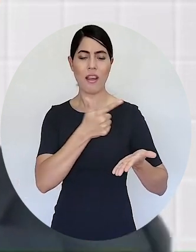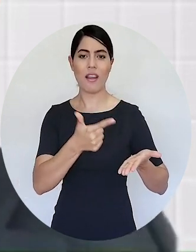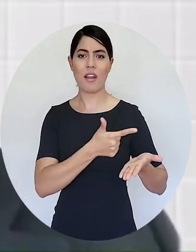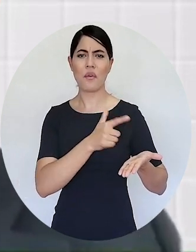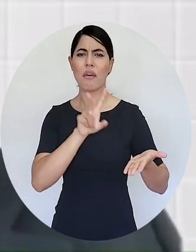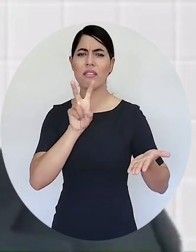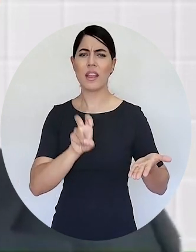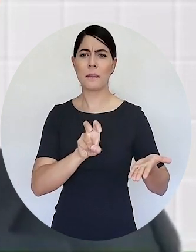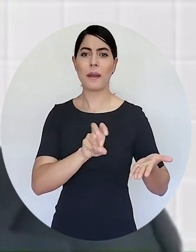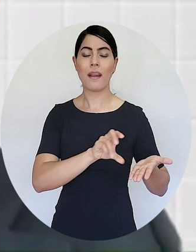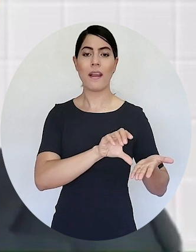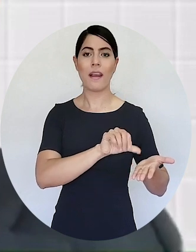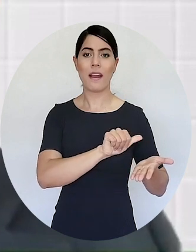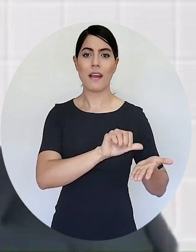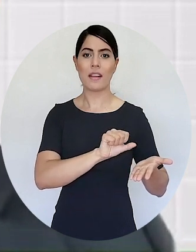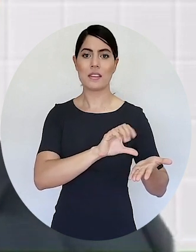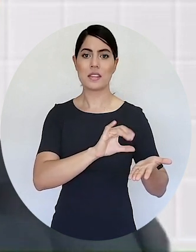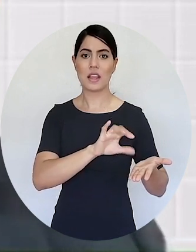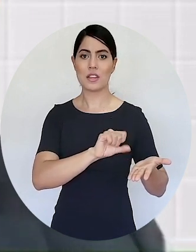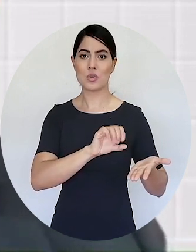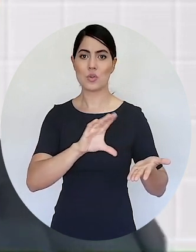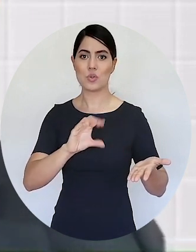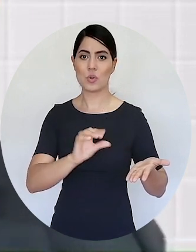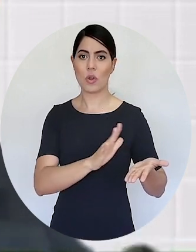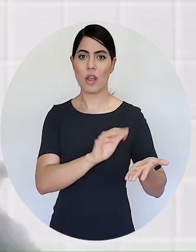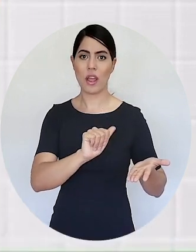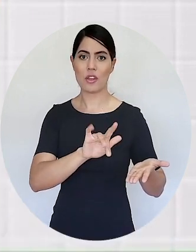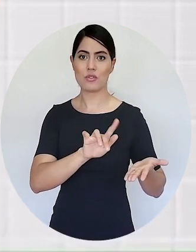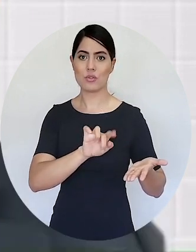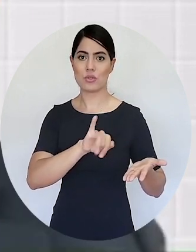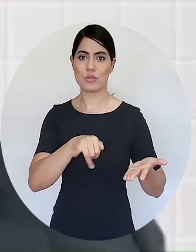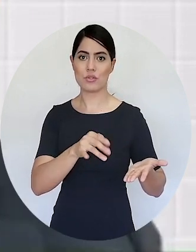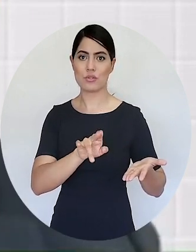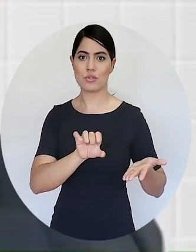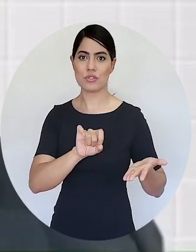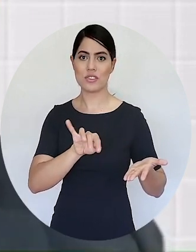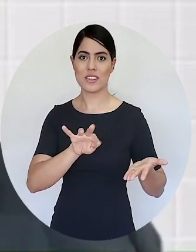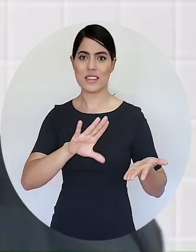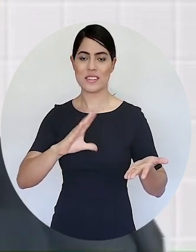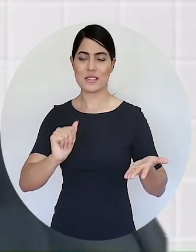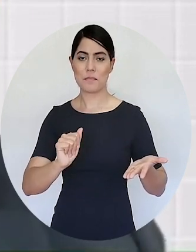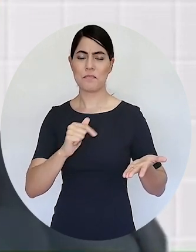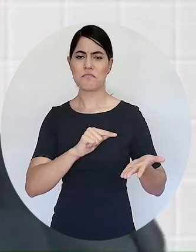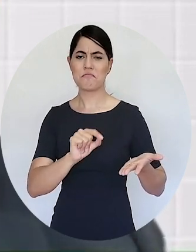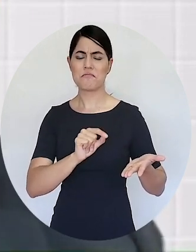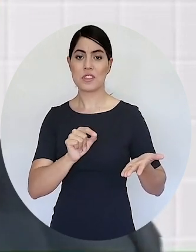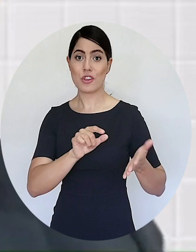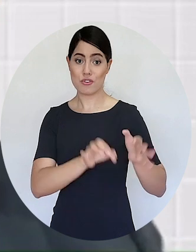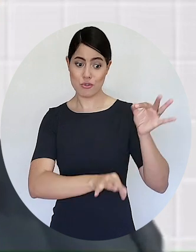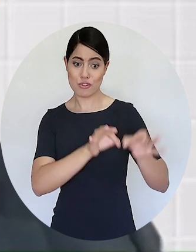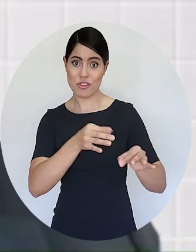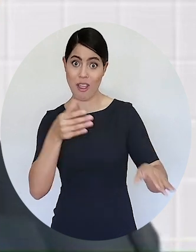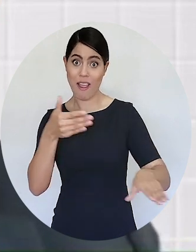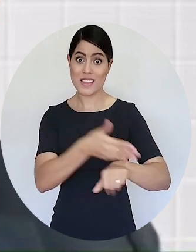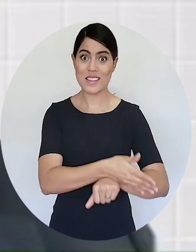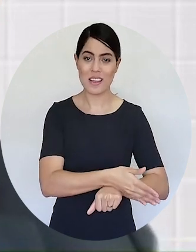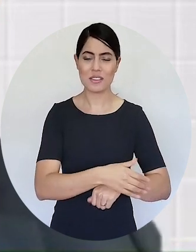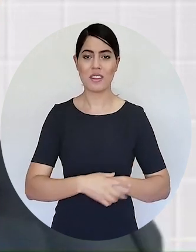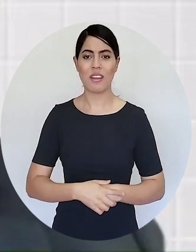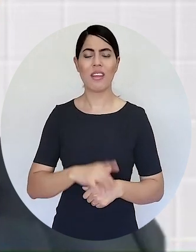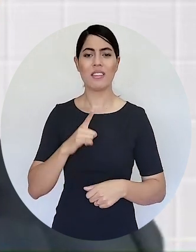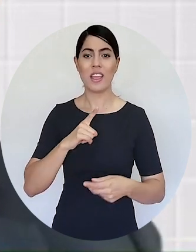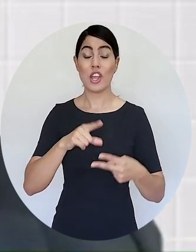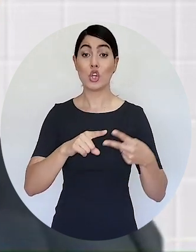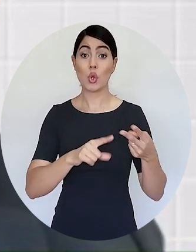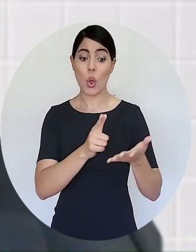Justiça, do Brian Garth e do Mauro Capelletti, que os dois trazem algo que é muito importante, que são juizados